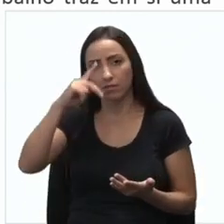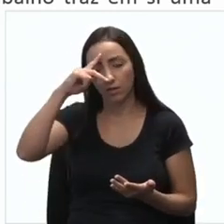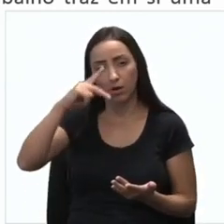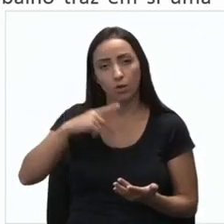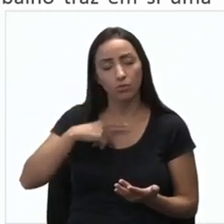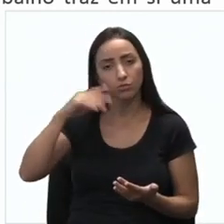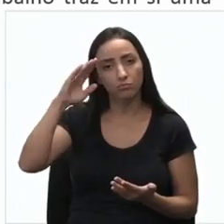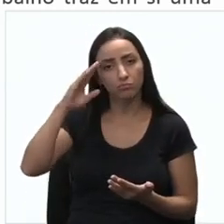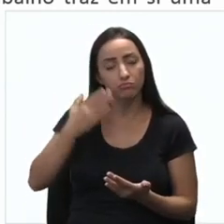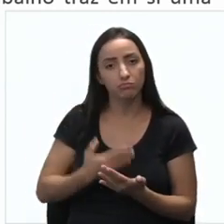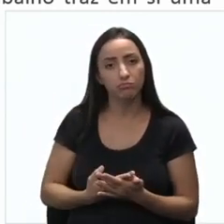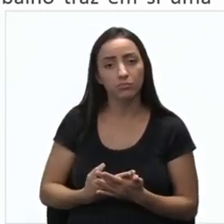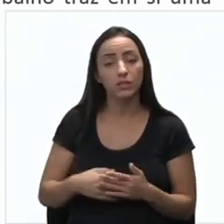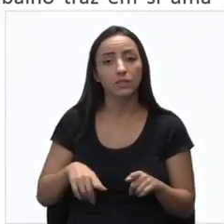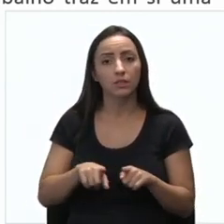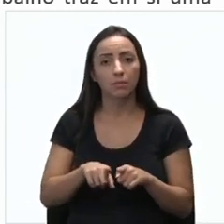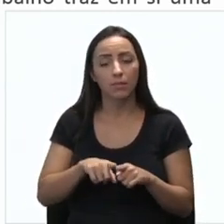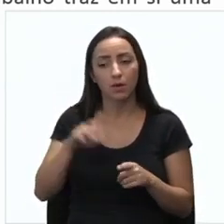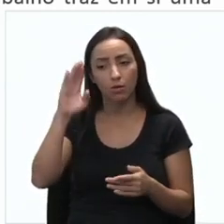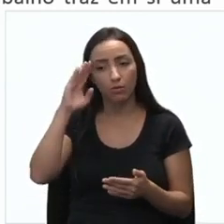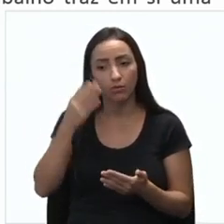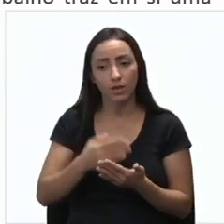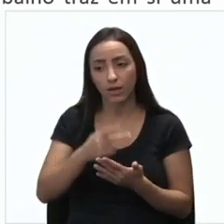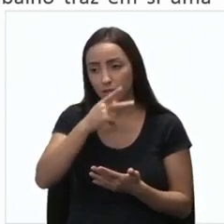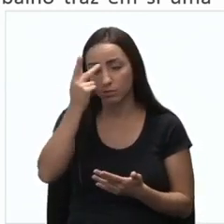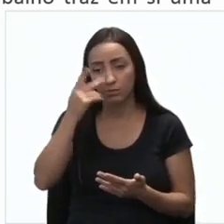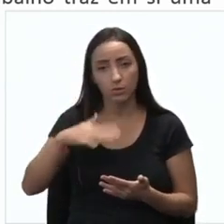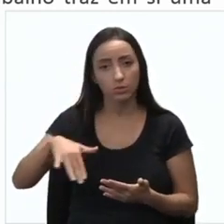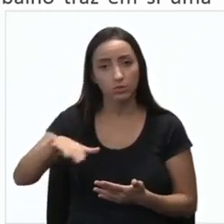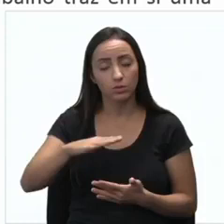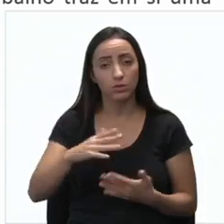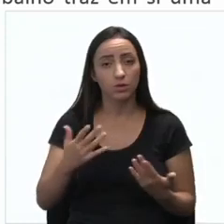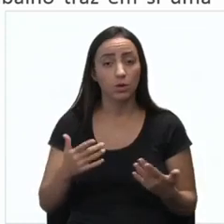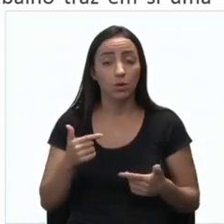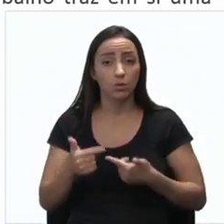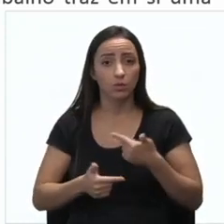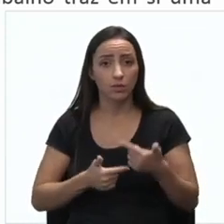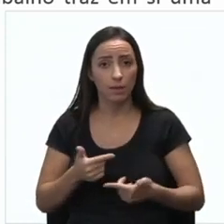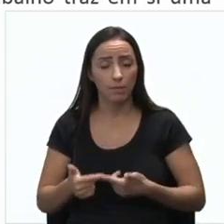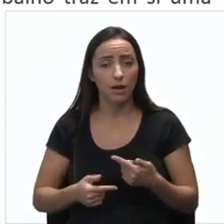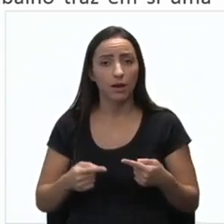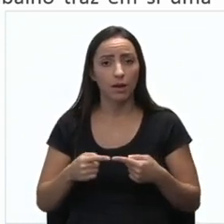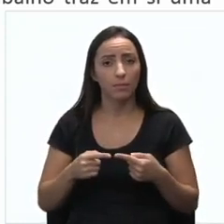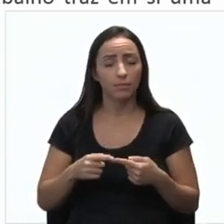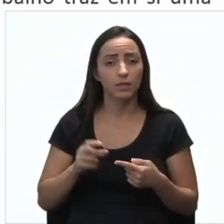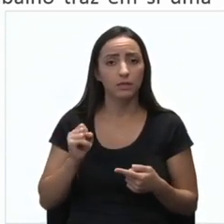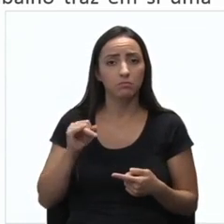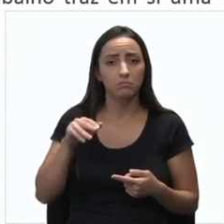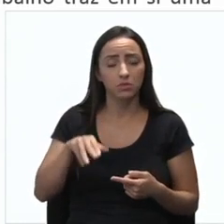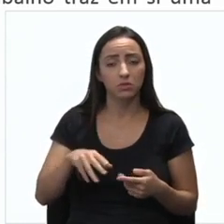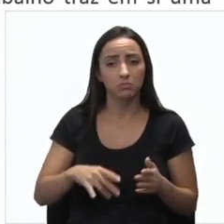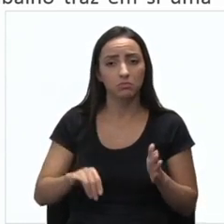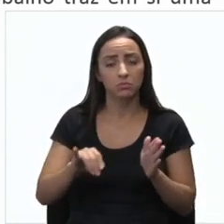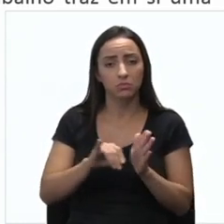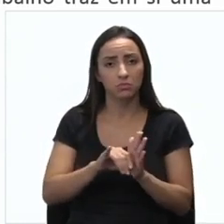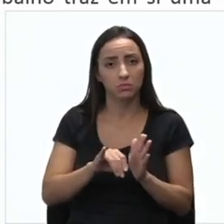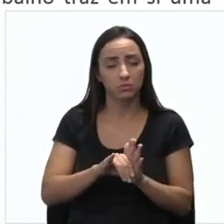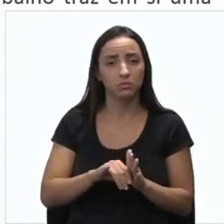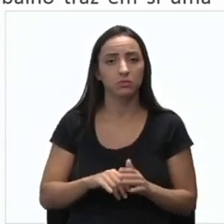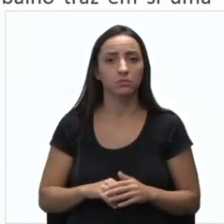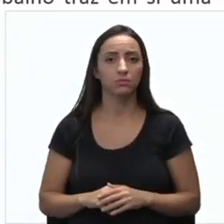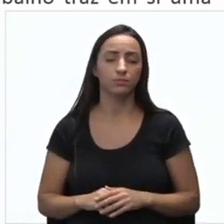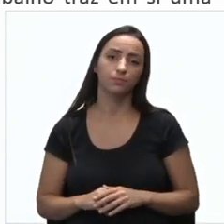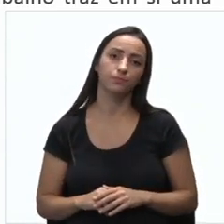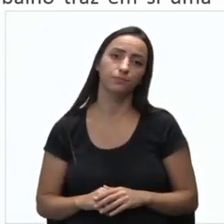a confiança nas pessoas. Então, nós dizemos que o trabalho, ele constitui sim a identidade,